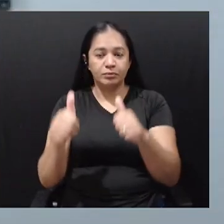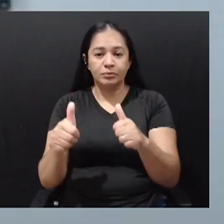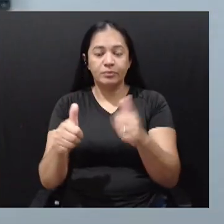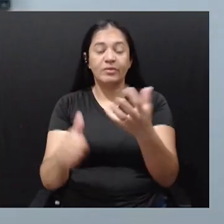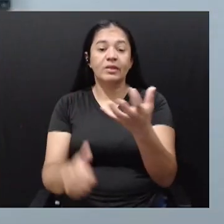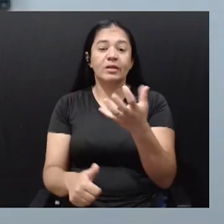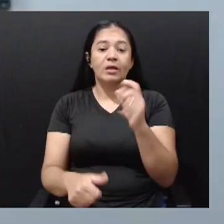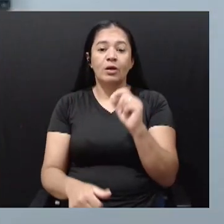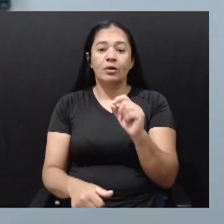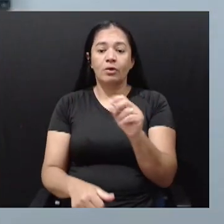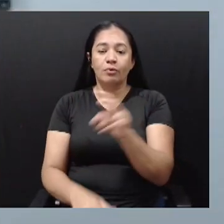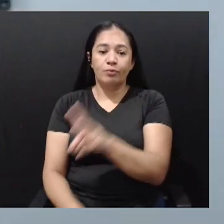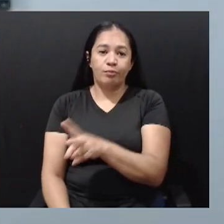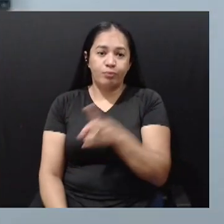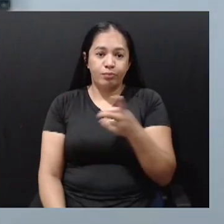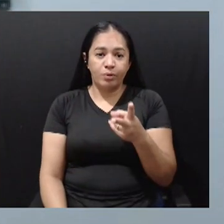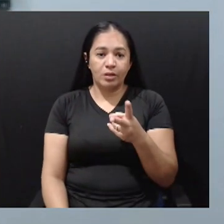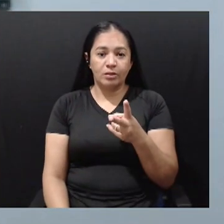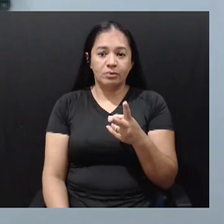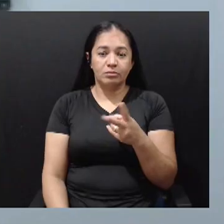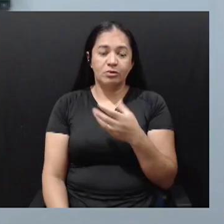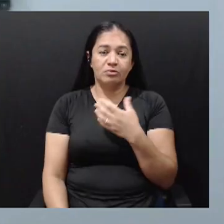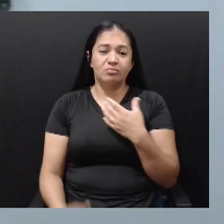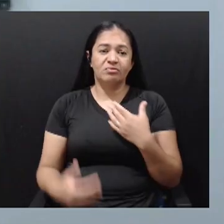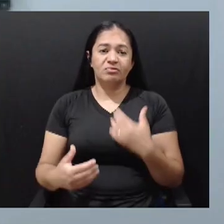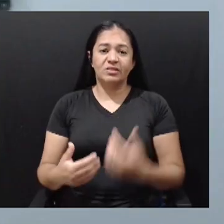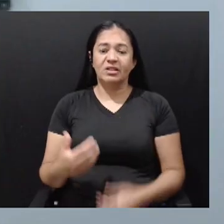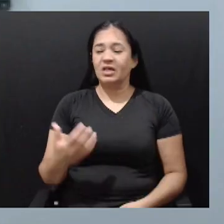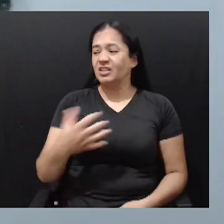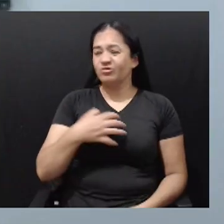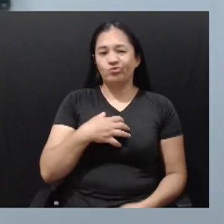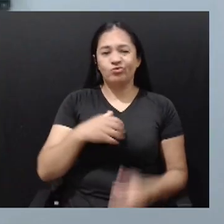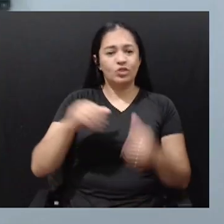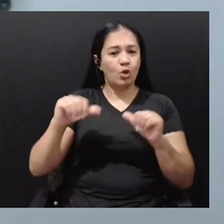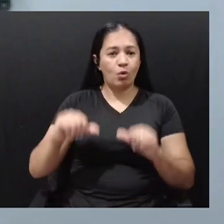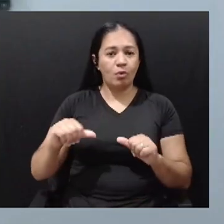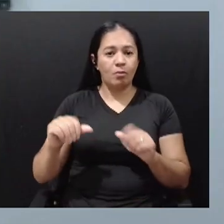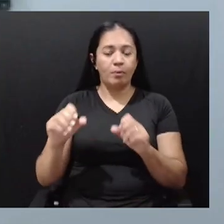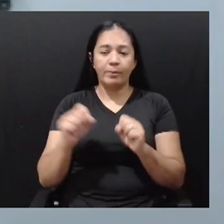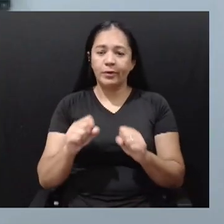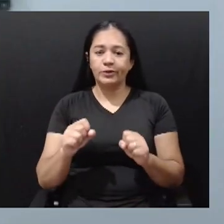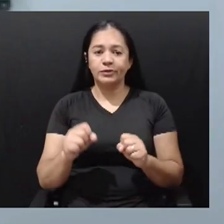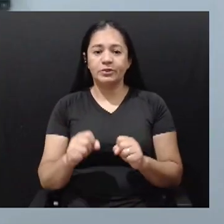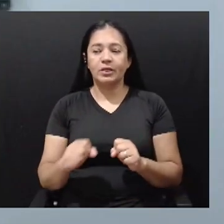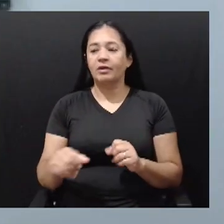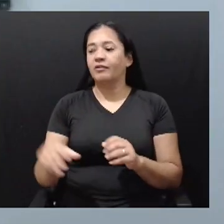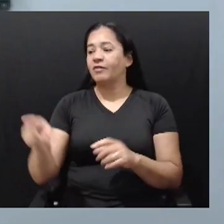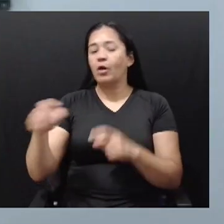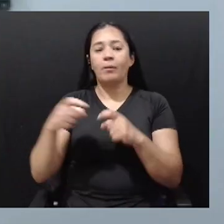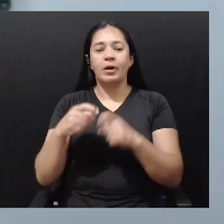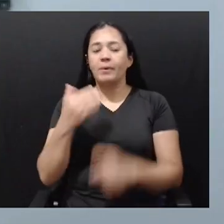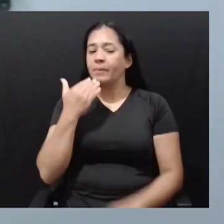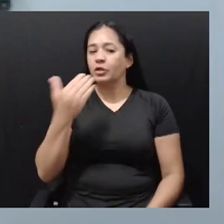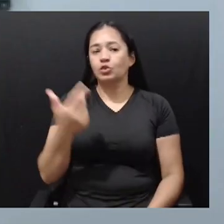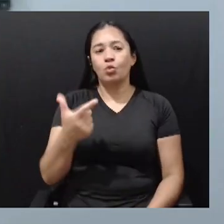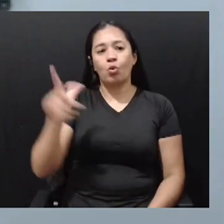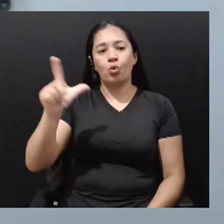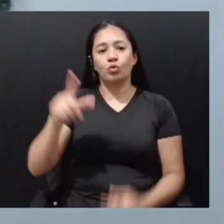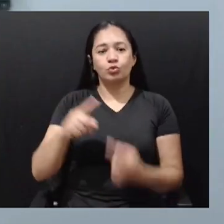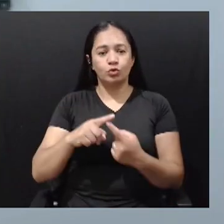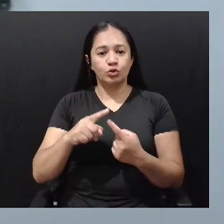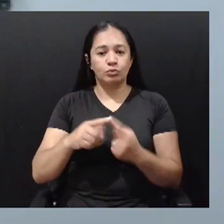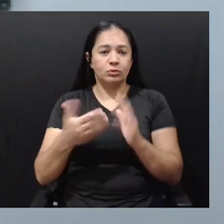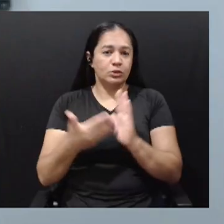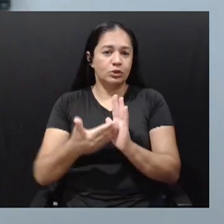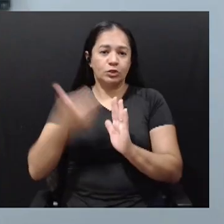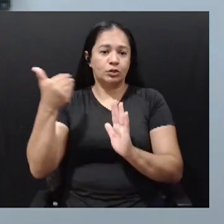reversibilidade. Ela se chateou com o método, não se sentiu bem, ela vai até o seu médico e pede para retirar o método, né? Então, a